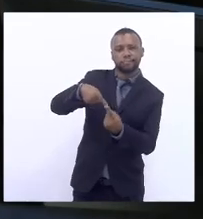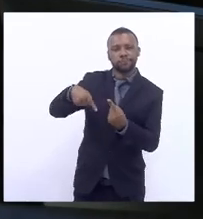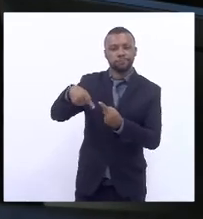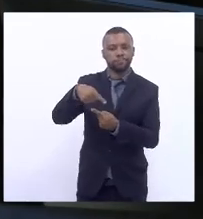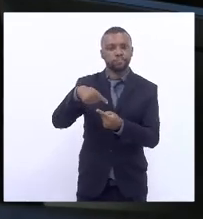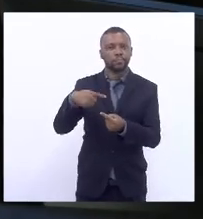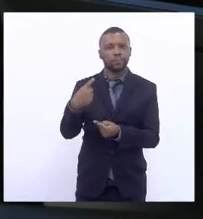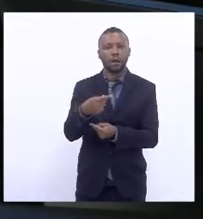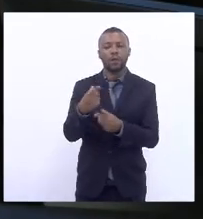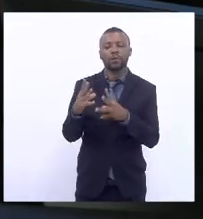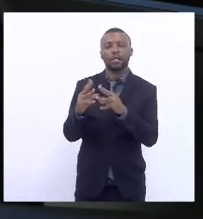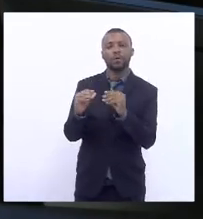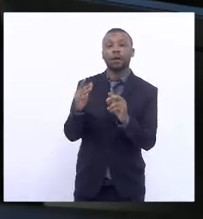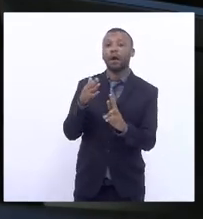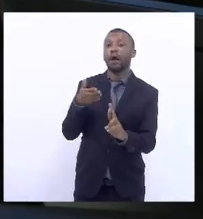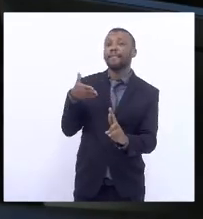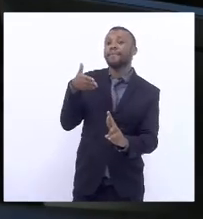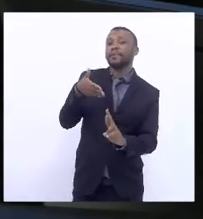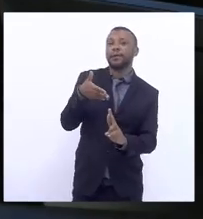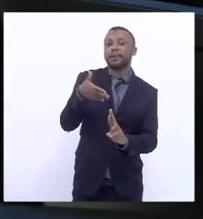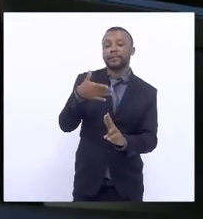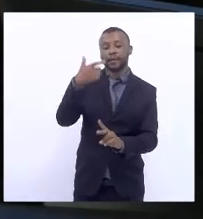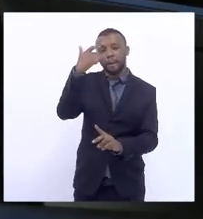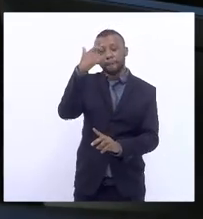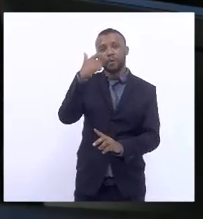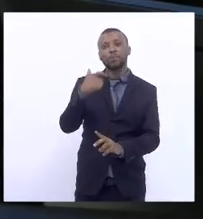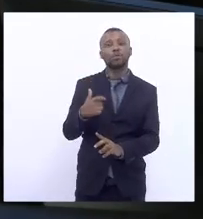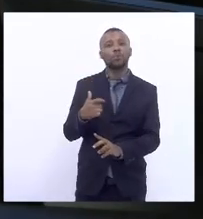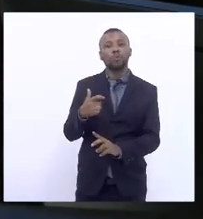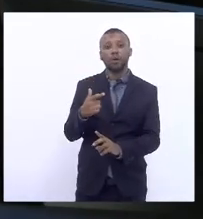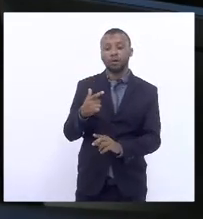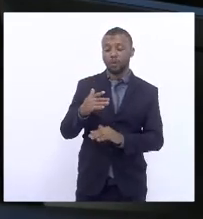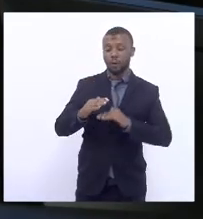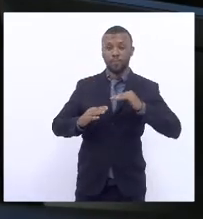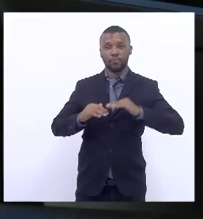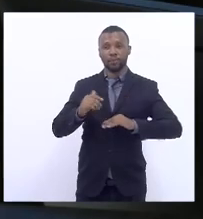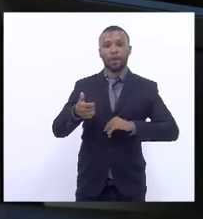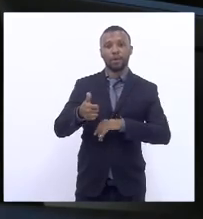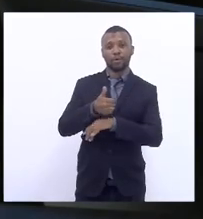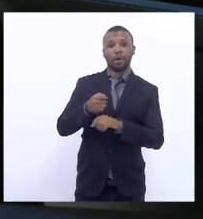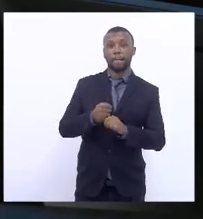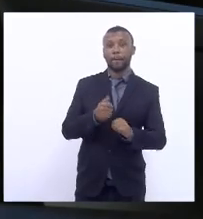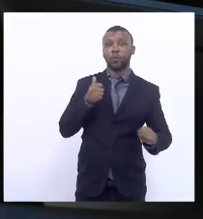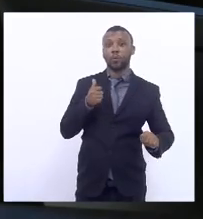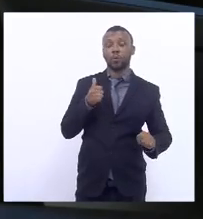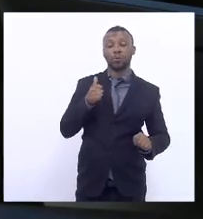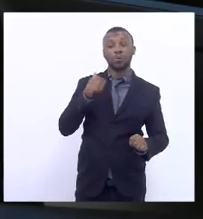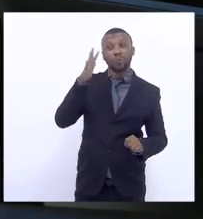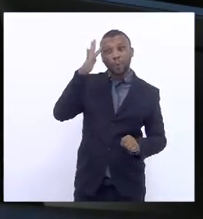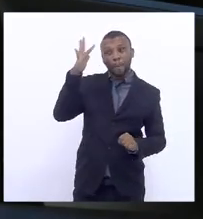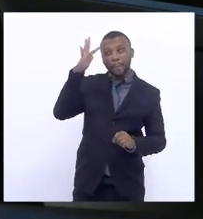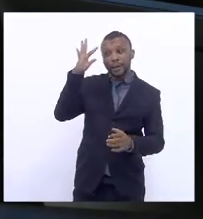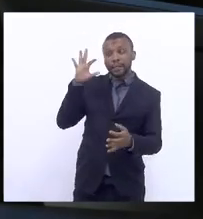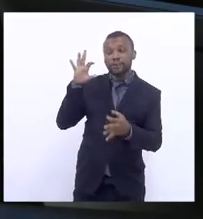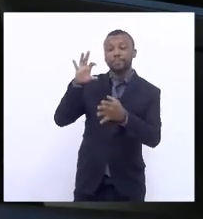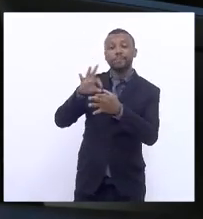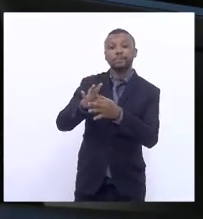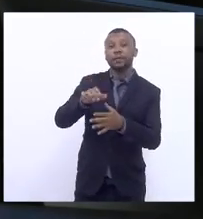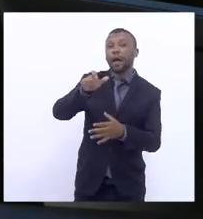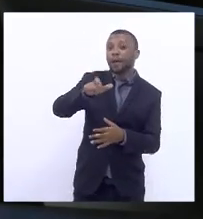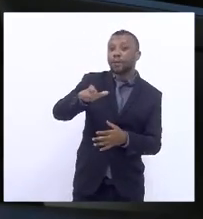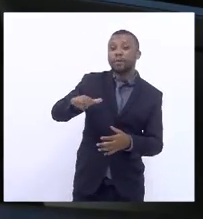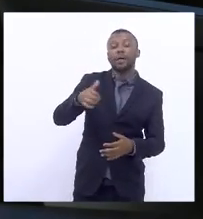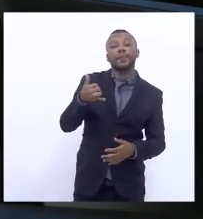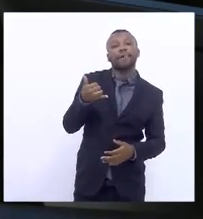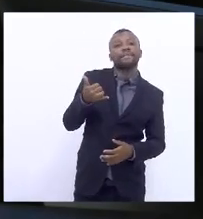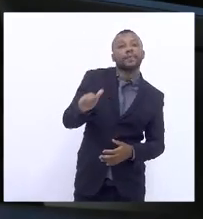perdeu o referencial que é a pessoa. O economista pensa em lucro, não pensa em pessoas, não pensa nas vítimas